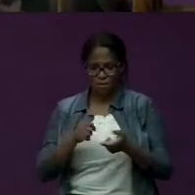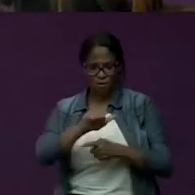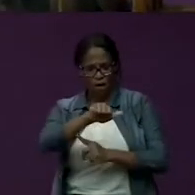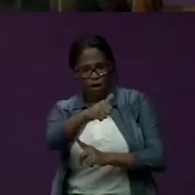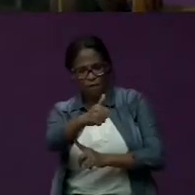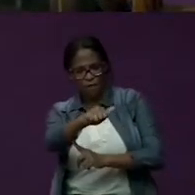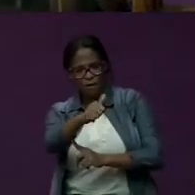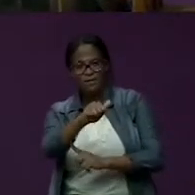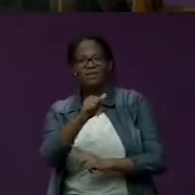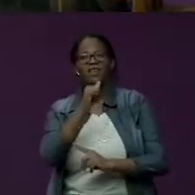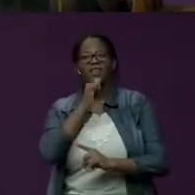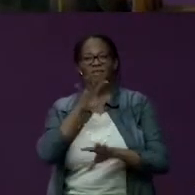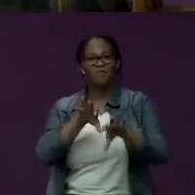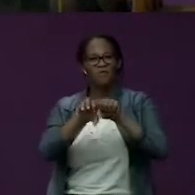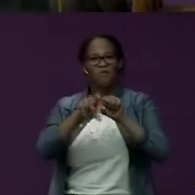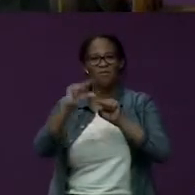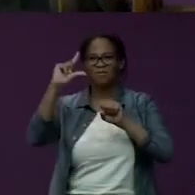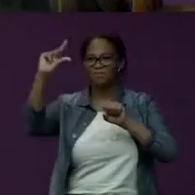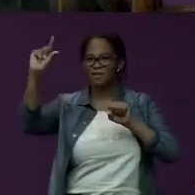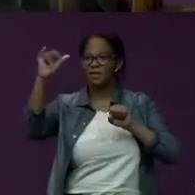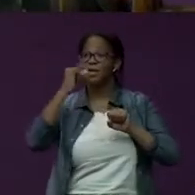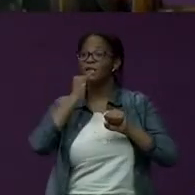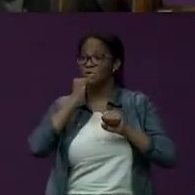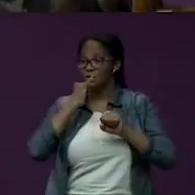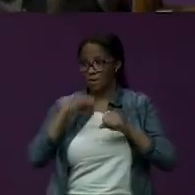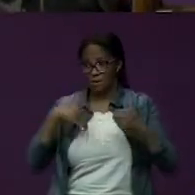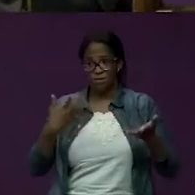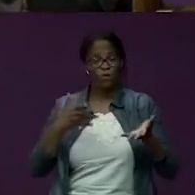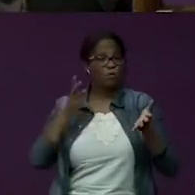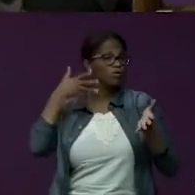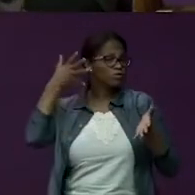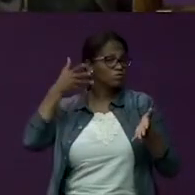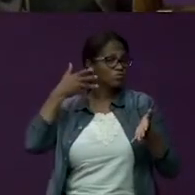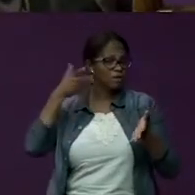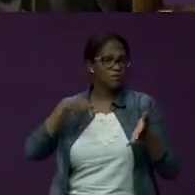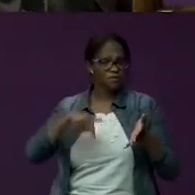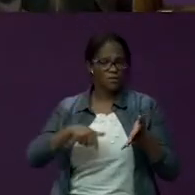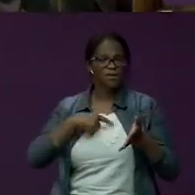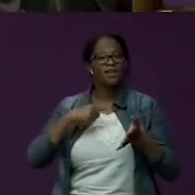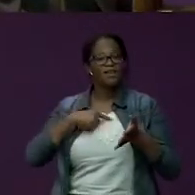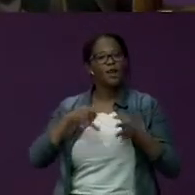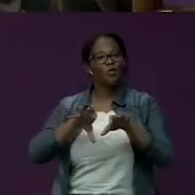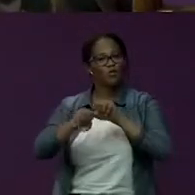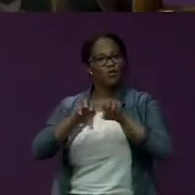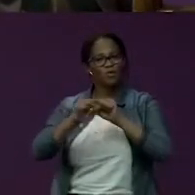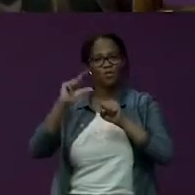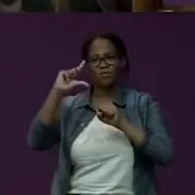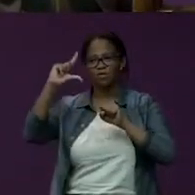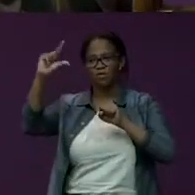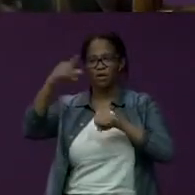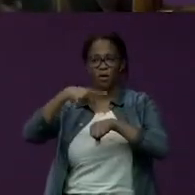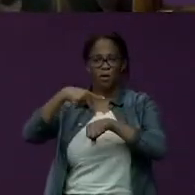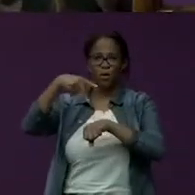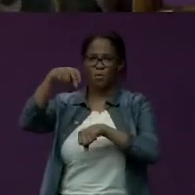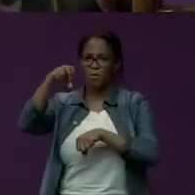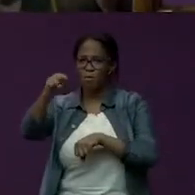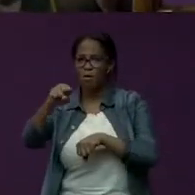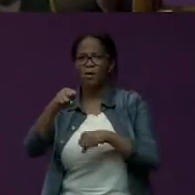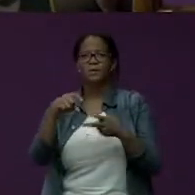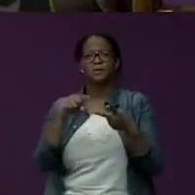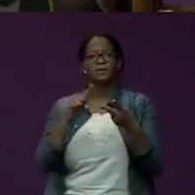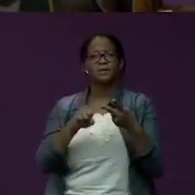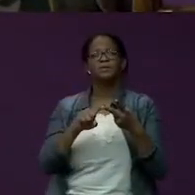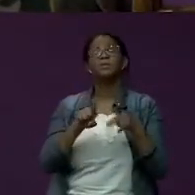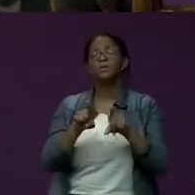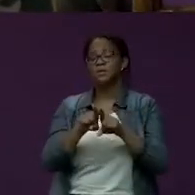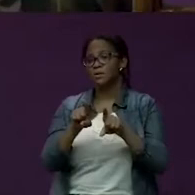dos egressos. Hoje teve, inclusive, um evento sobre os egressos, né, da Fiocruz, isso não só na pós-graduação estrito senso,